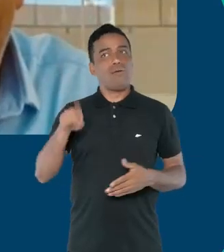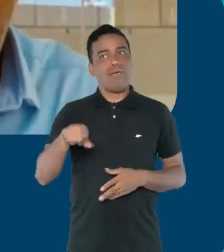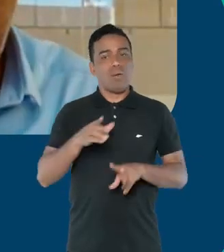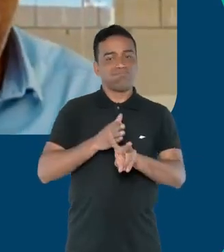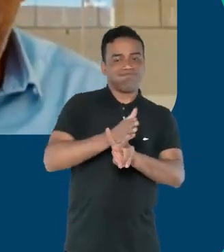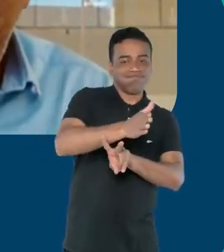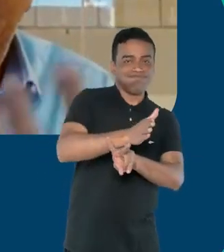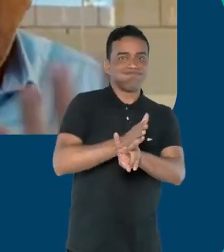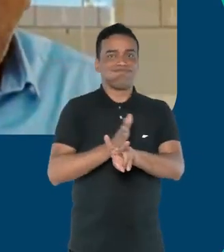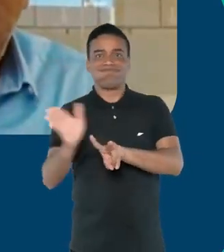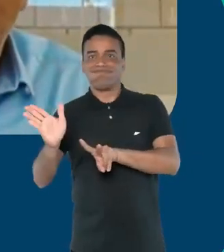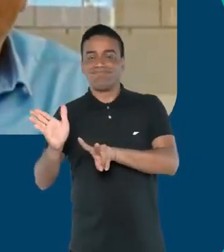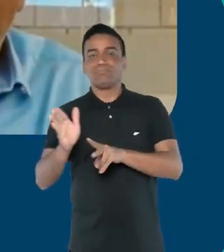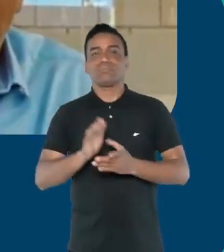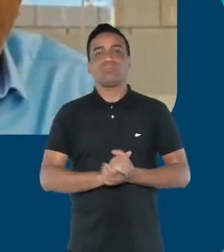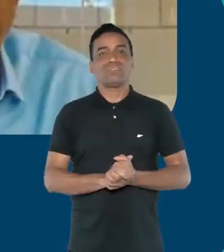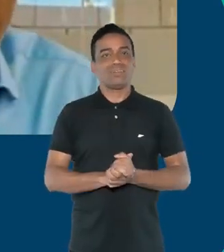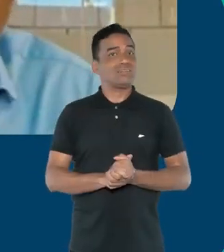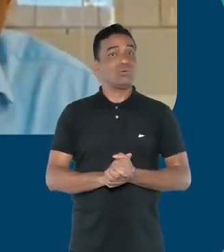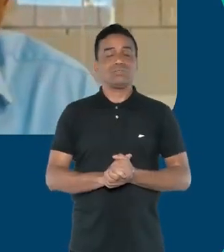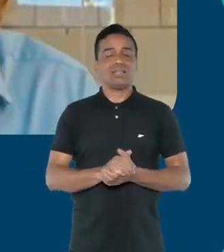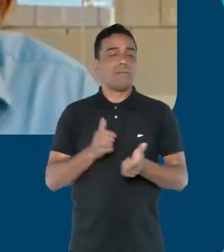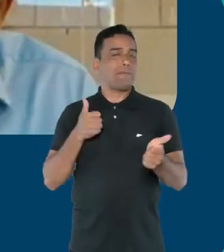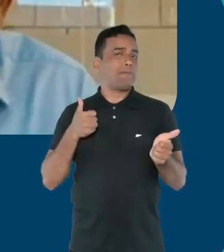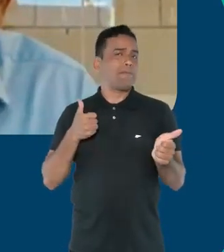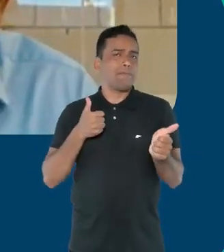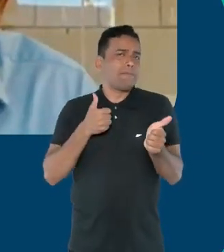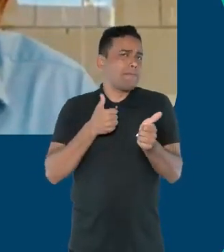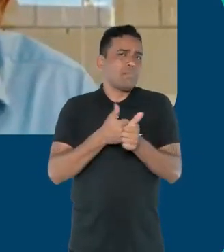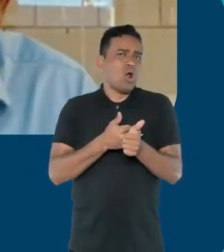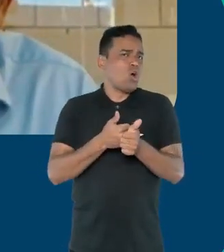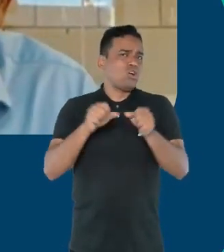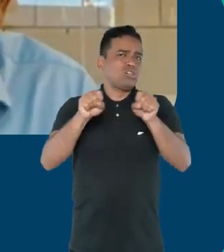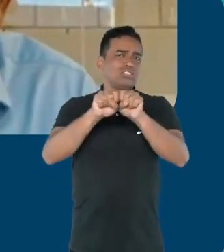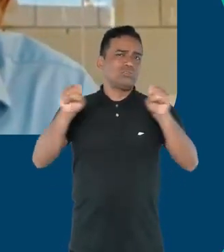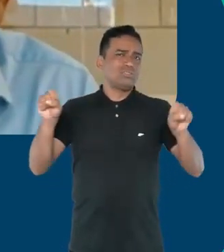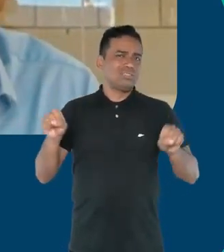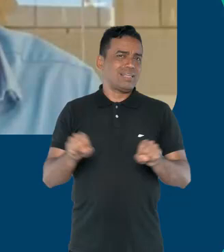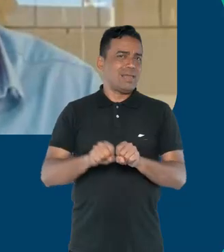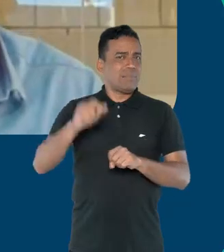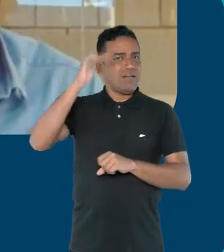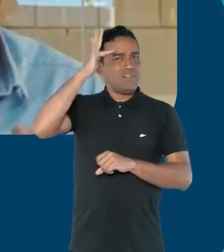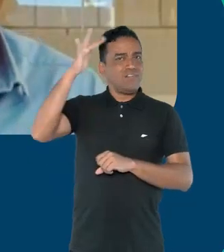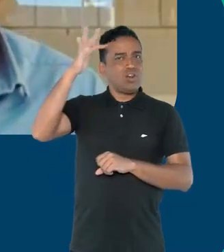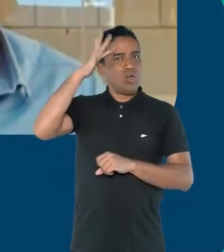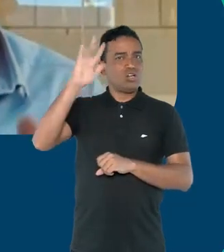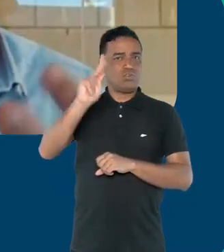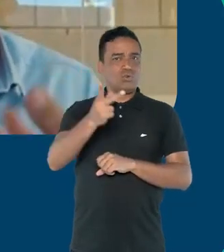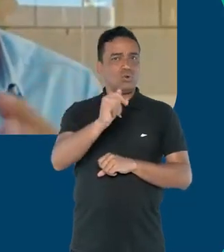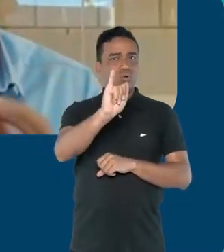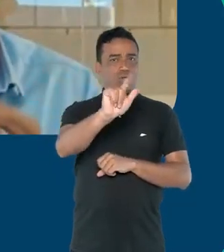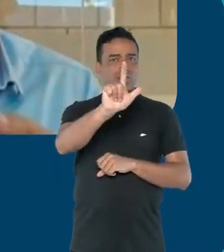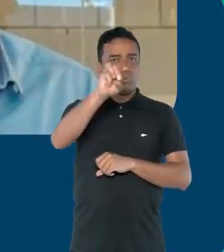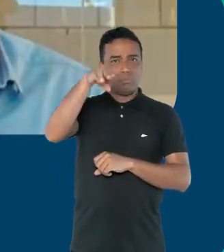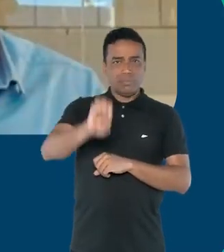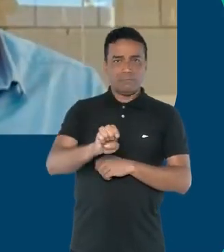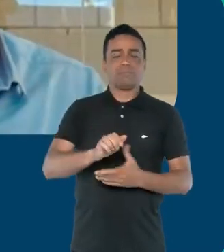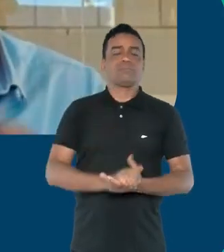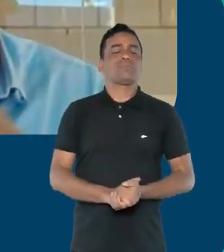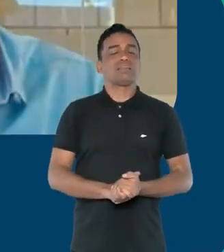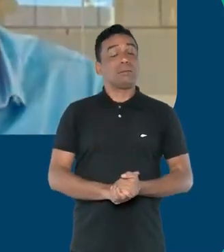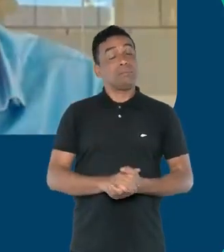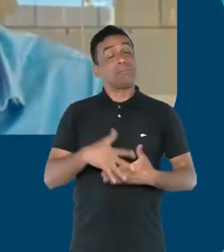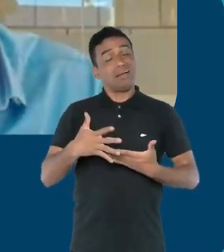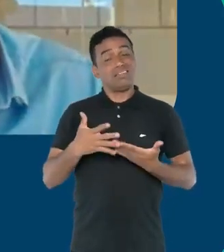uma dialética. Isso está muito próximo do sistema do Hume. Evidentemente, não é assim, né?